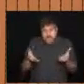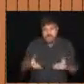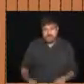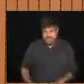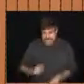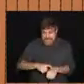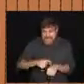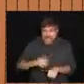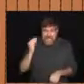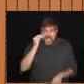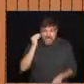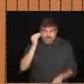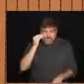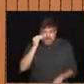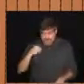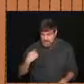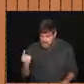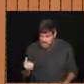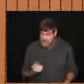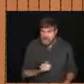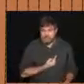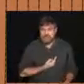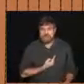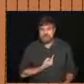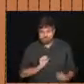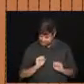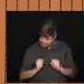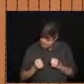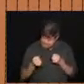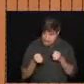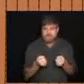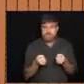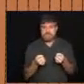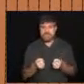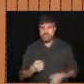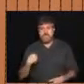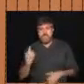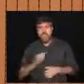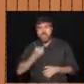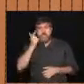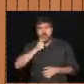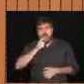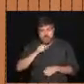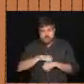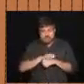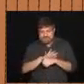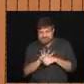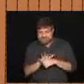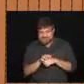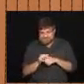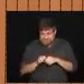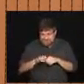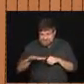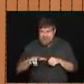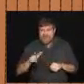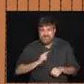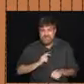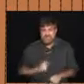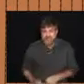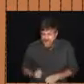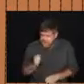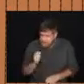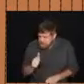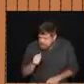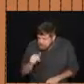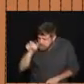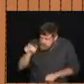uma oportunidade de nos esforçarmos para que a pandemia atinja o